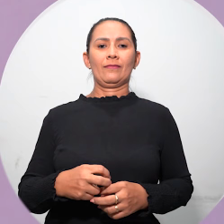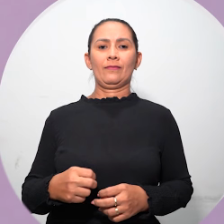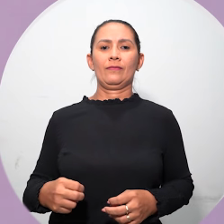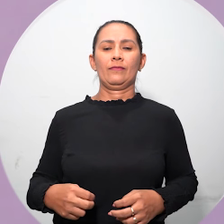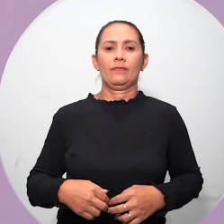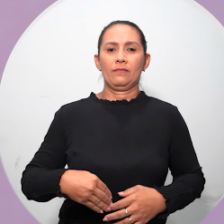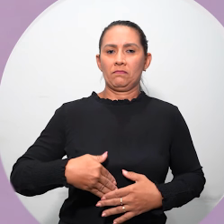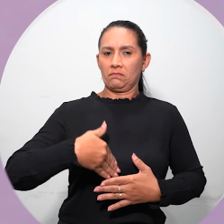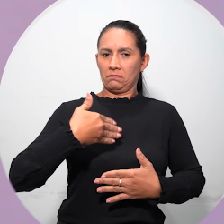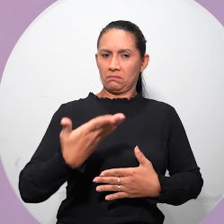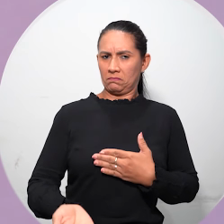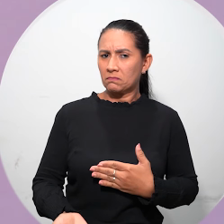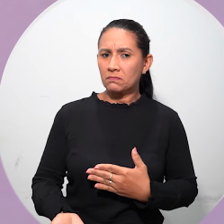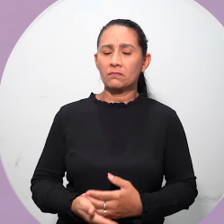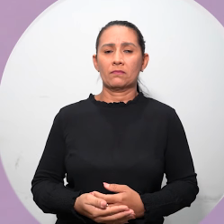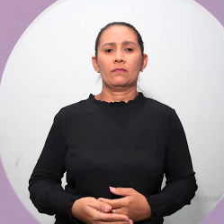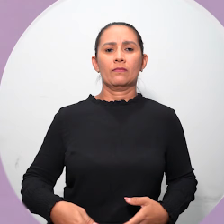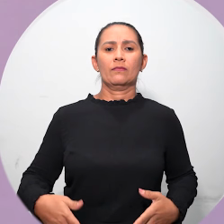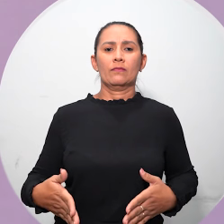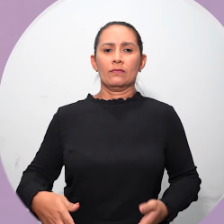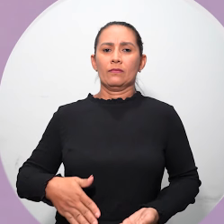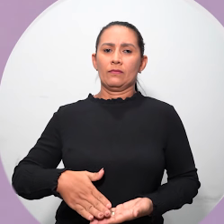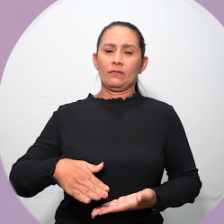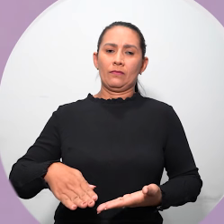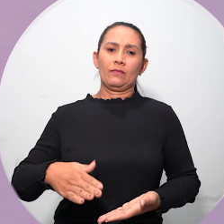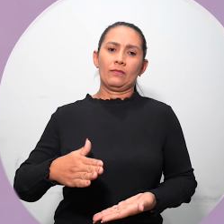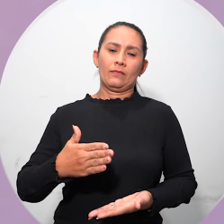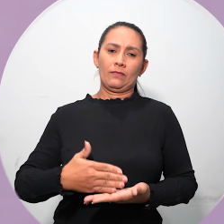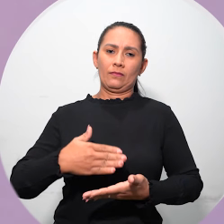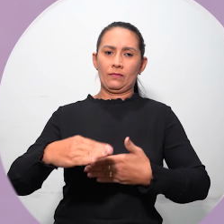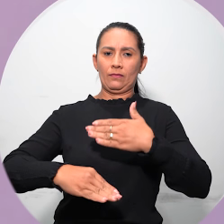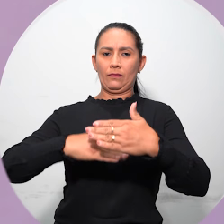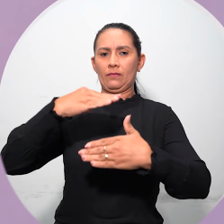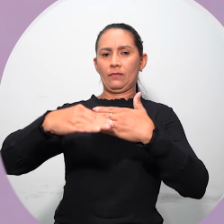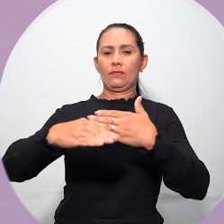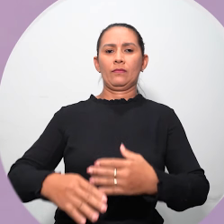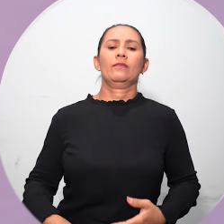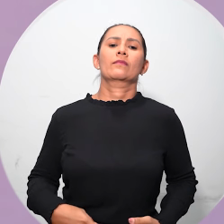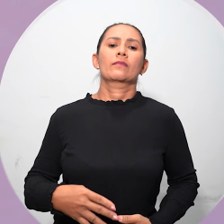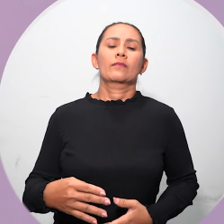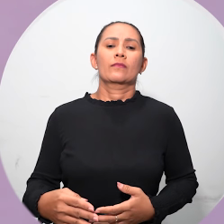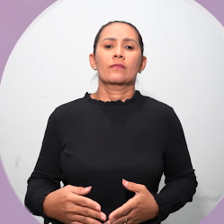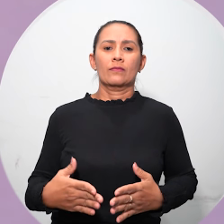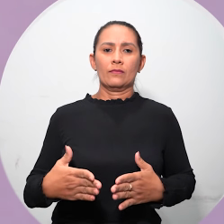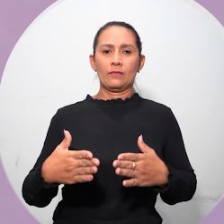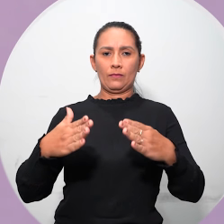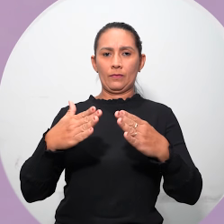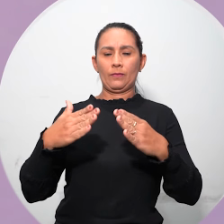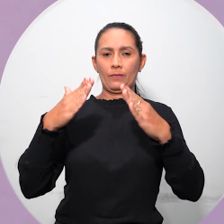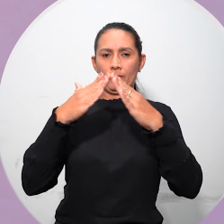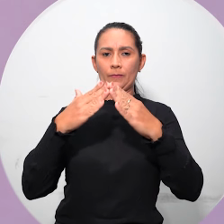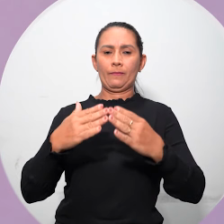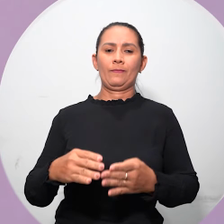ele dividiu a casa dele. E o cinema era a atração de Brejo do Cruz. Era a alegria de todo mundo, quando